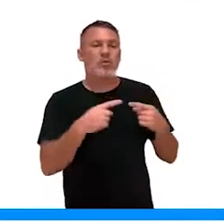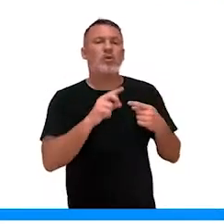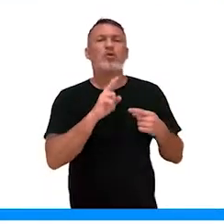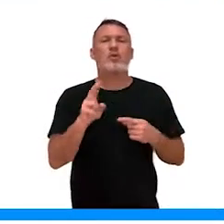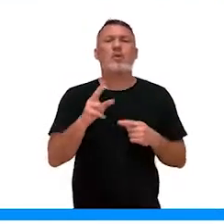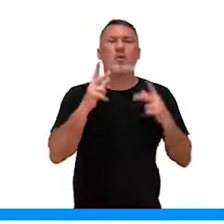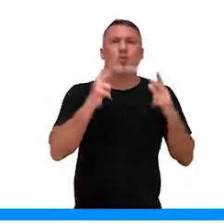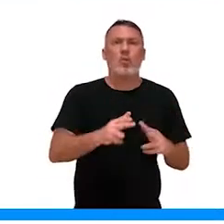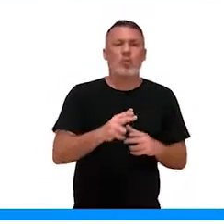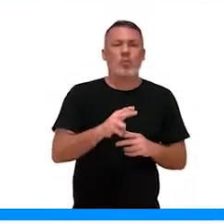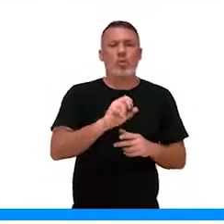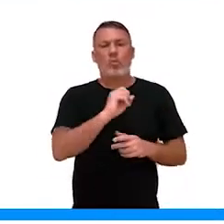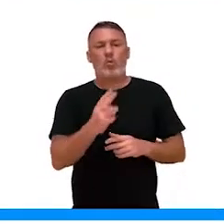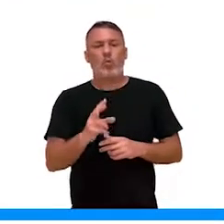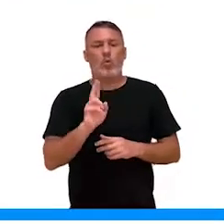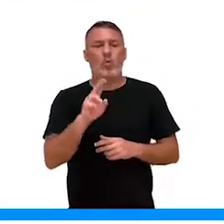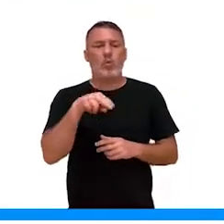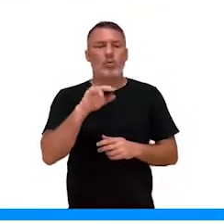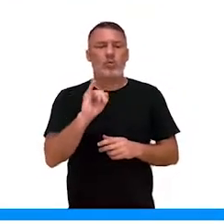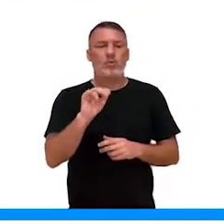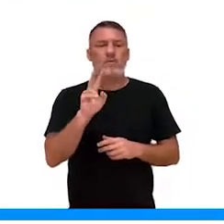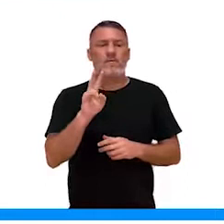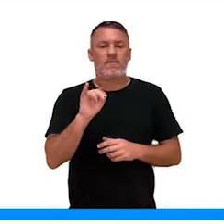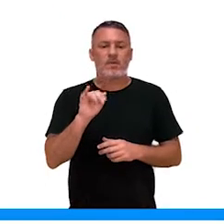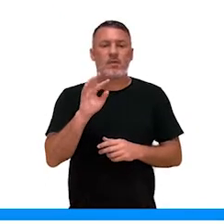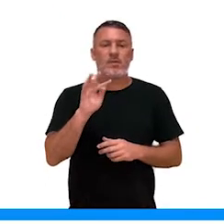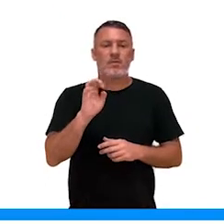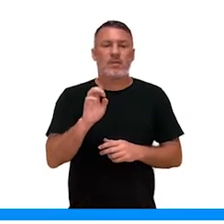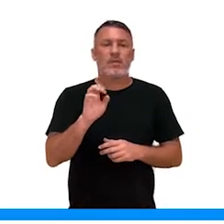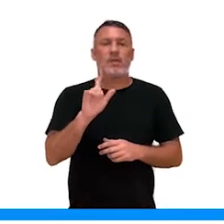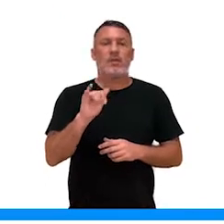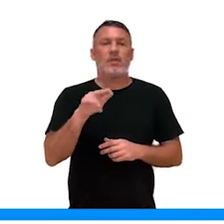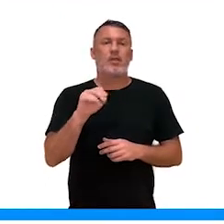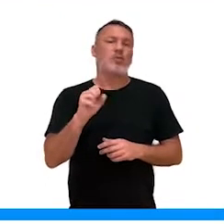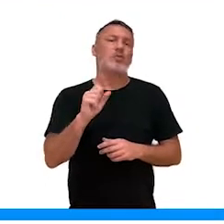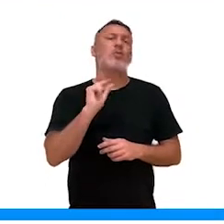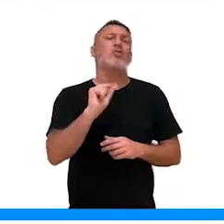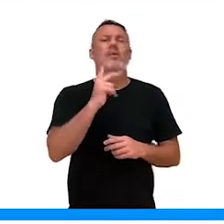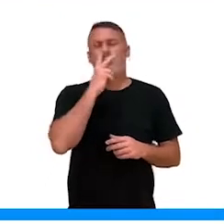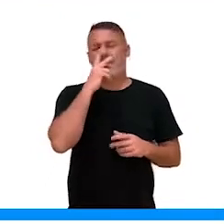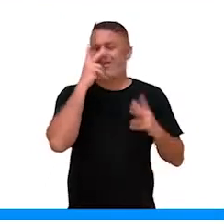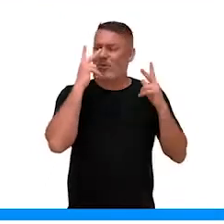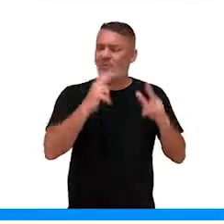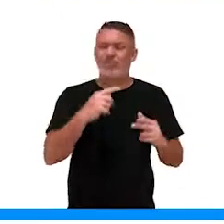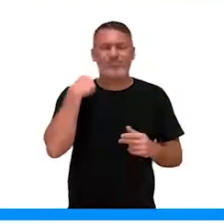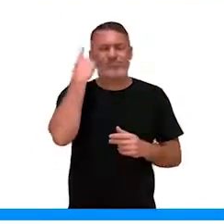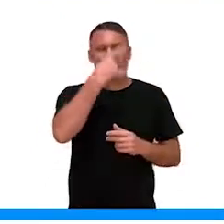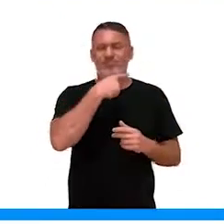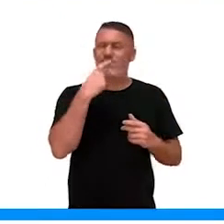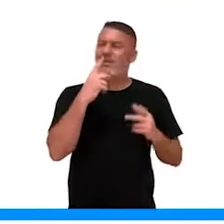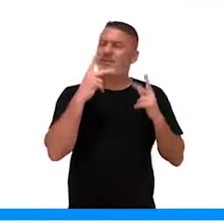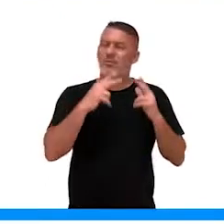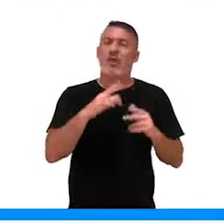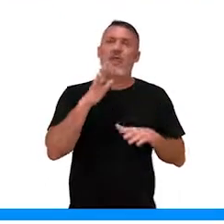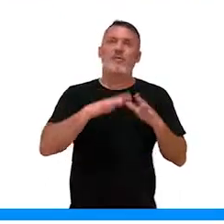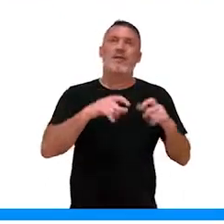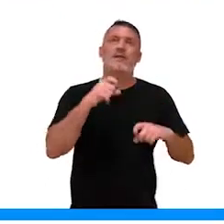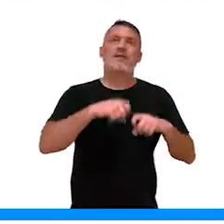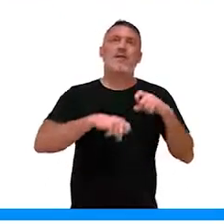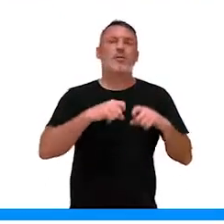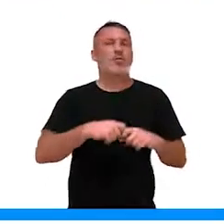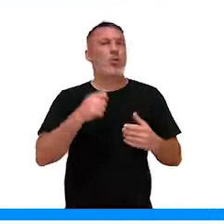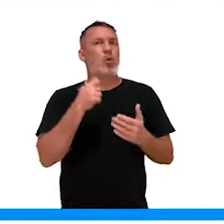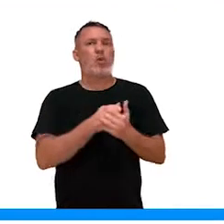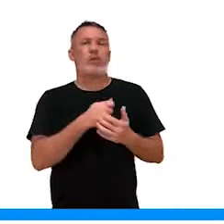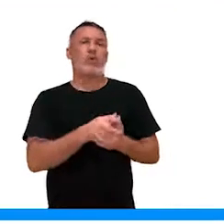univitelinos. Por quê? São formados a partir de um único zigoto. Então, eles são geneticamente idênticos. Então, são do